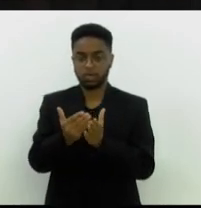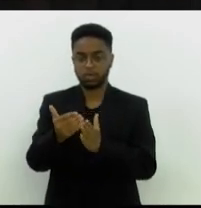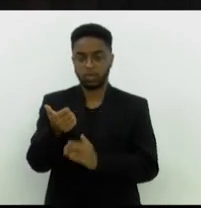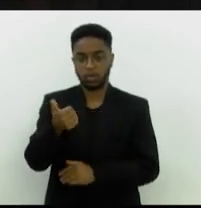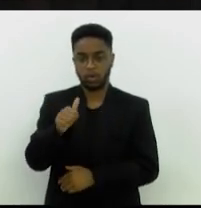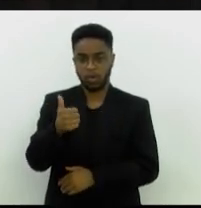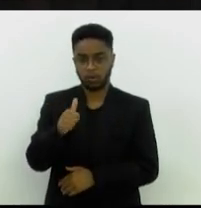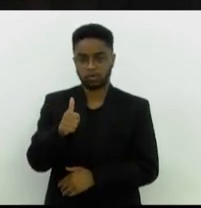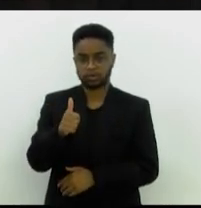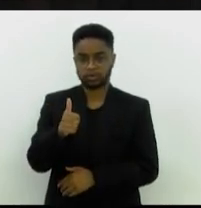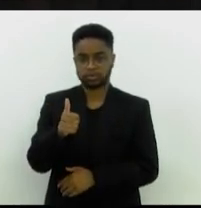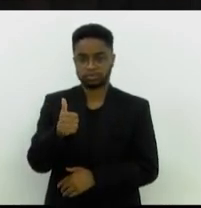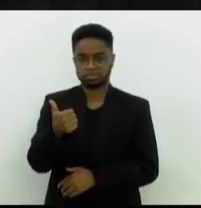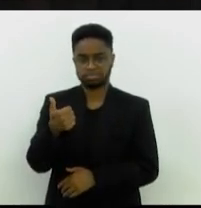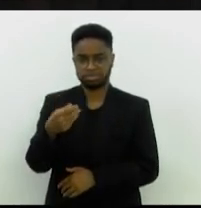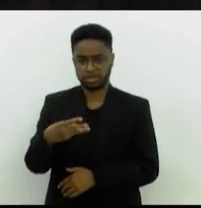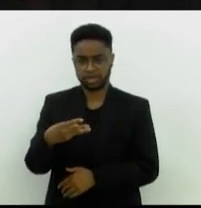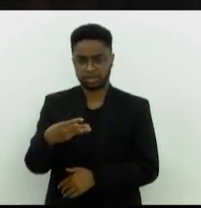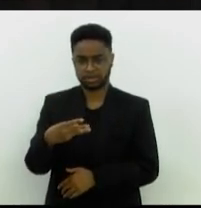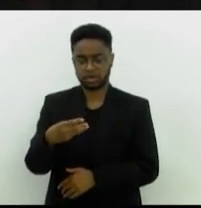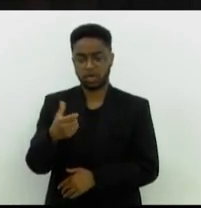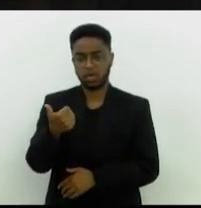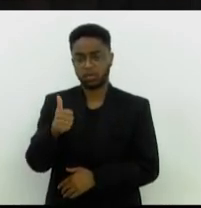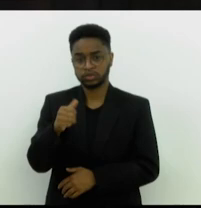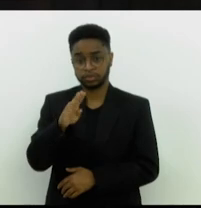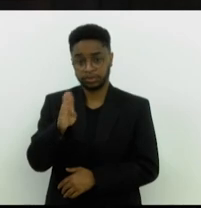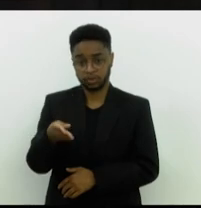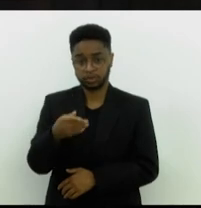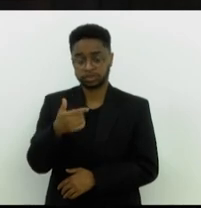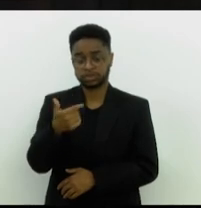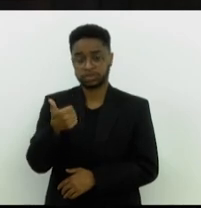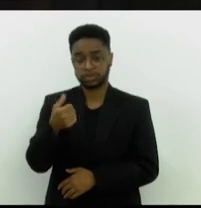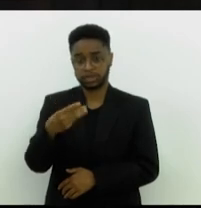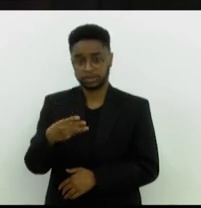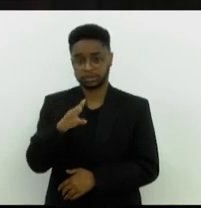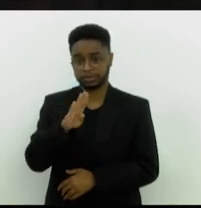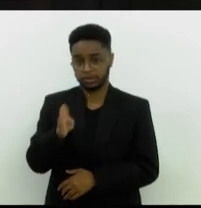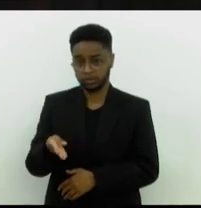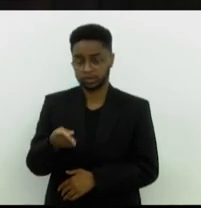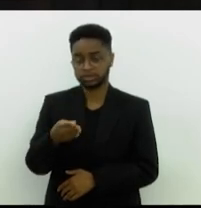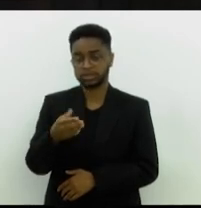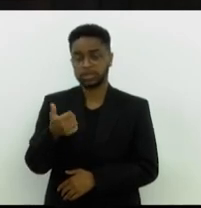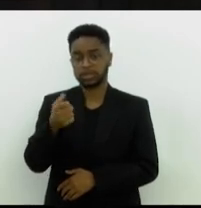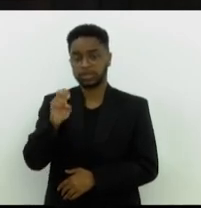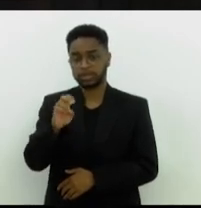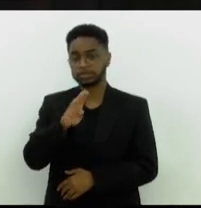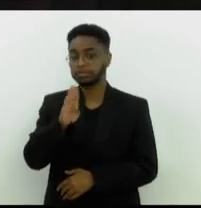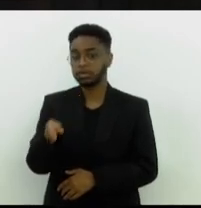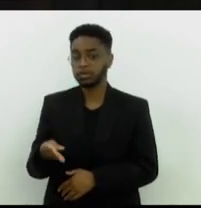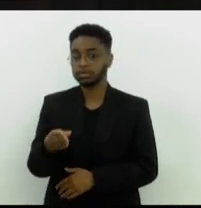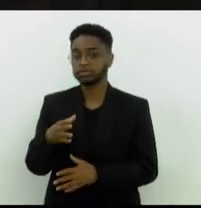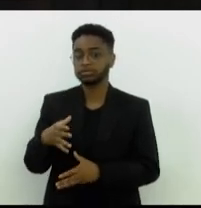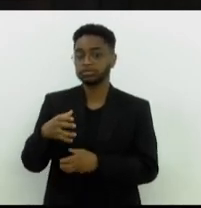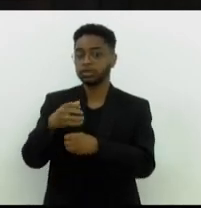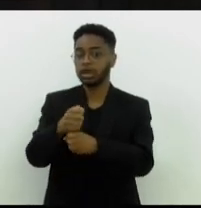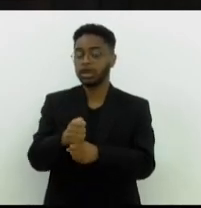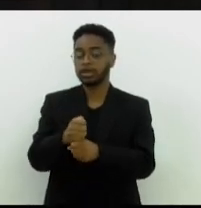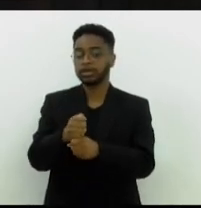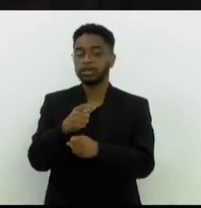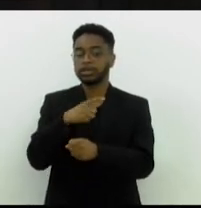11, 13, 3 anos, 11 bi, 13 bi e 15 bi, dá